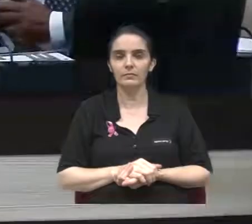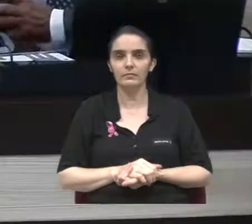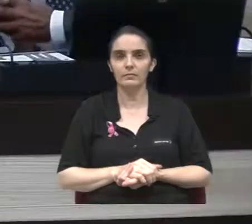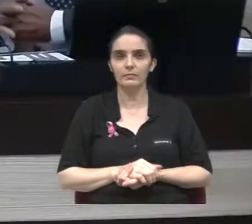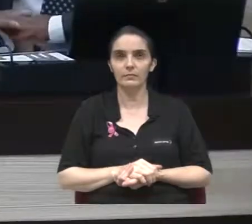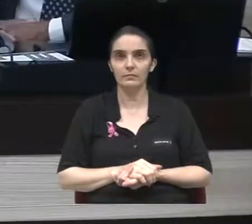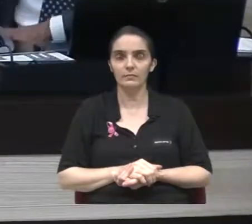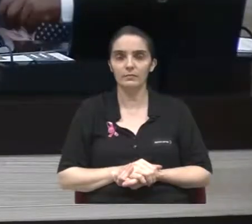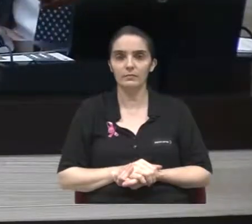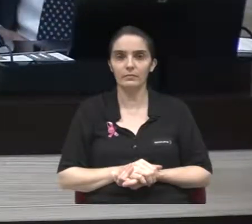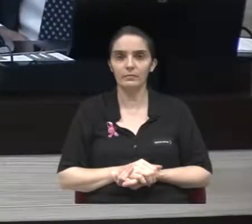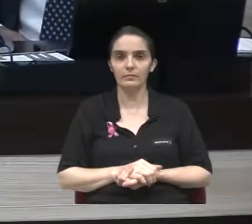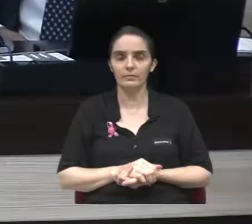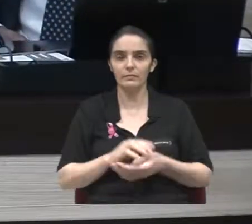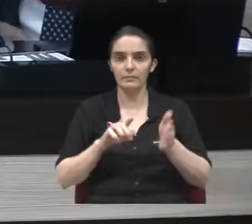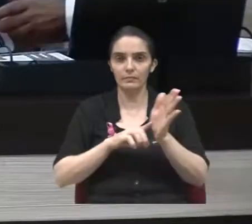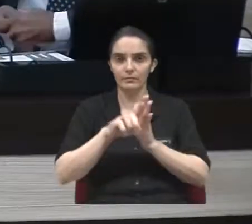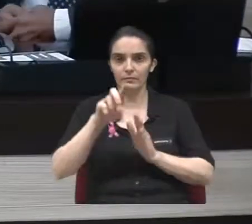Requerimento